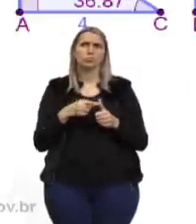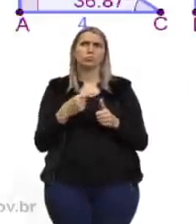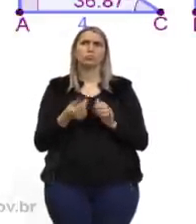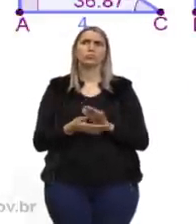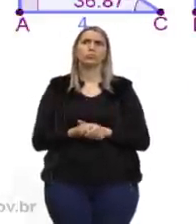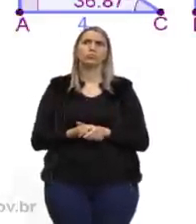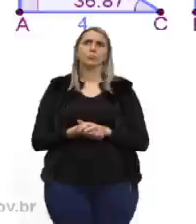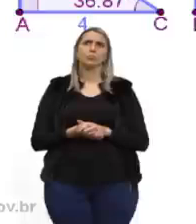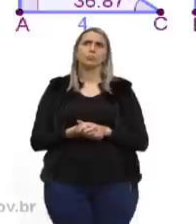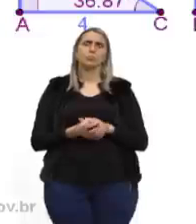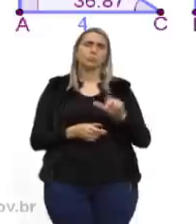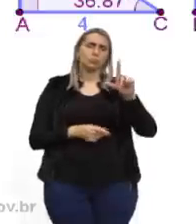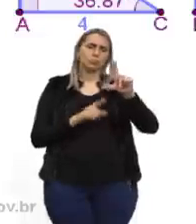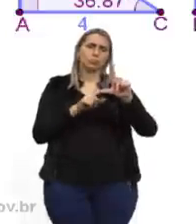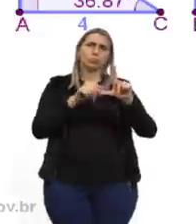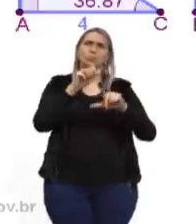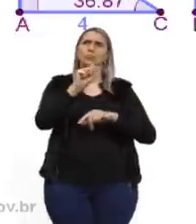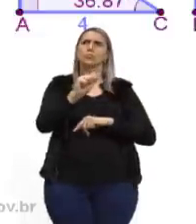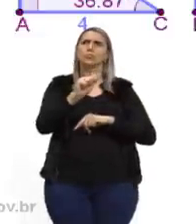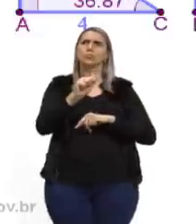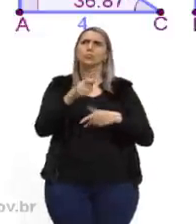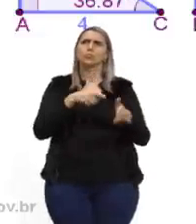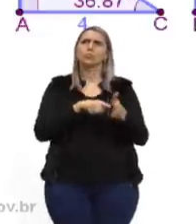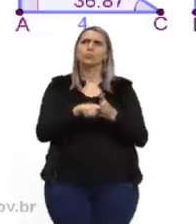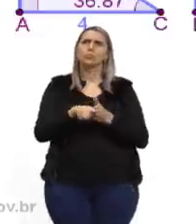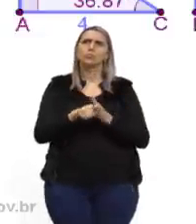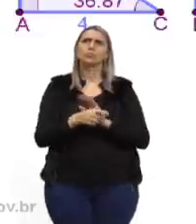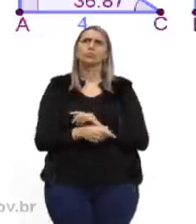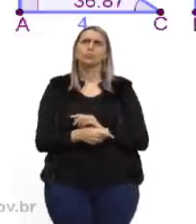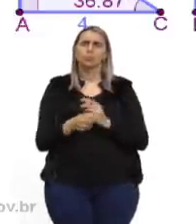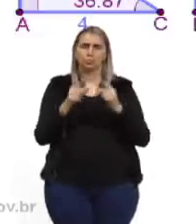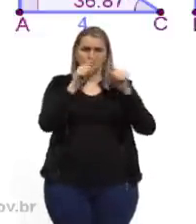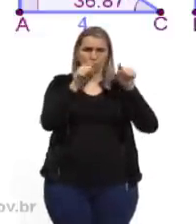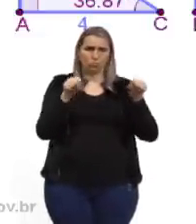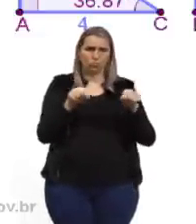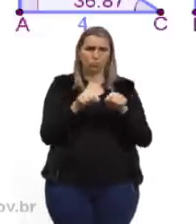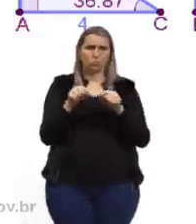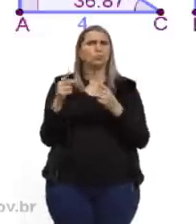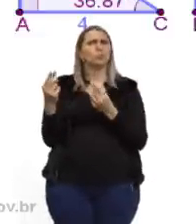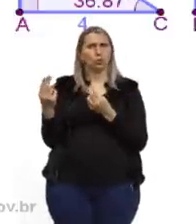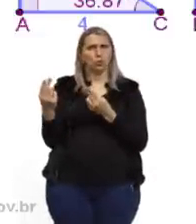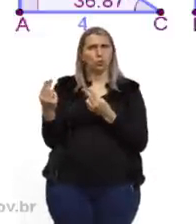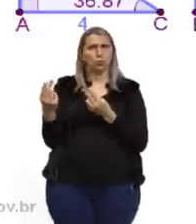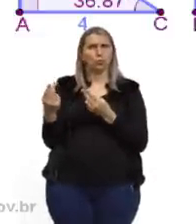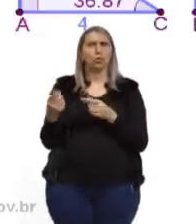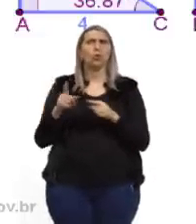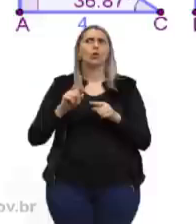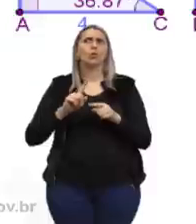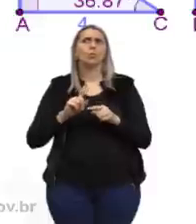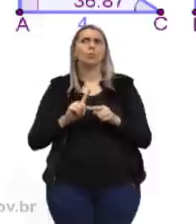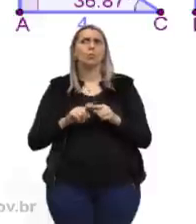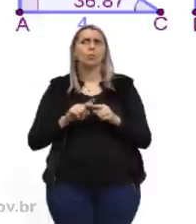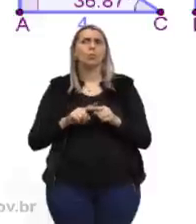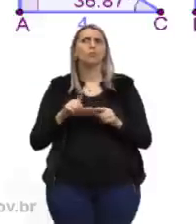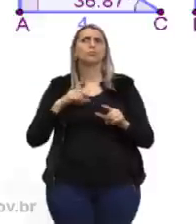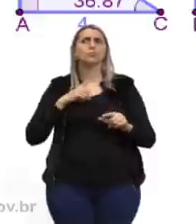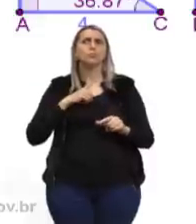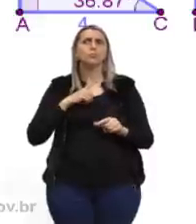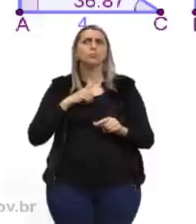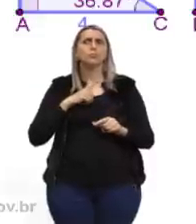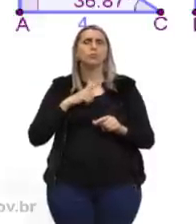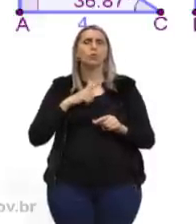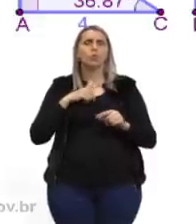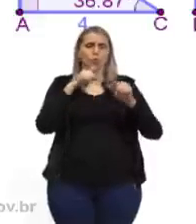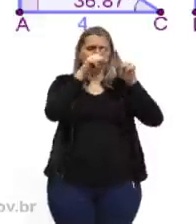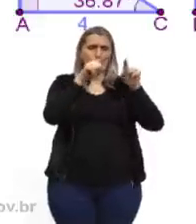questão, alternativa A. O que está perguntando? Os triângulos são semelhantes, pois possuem o